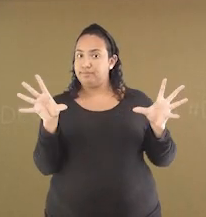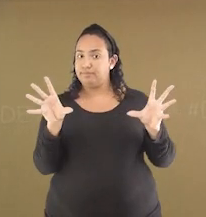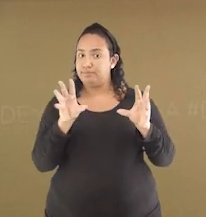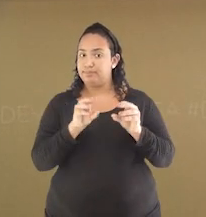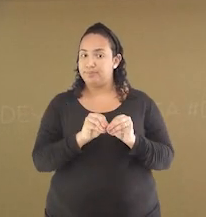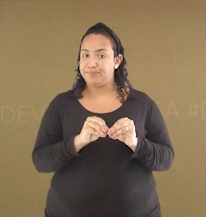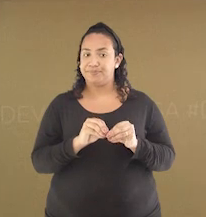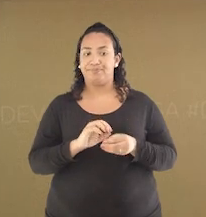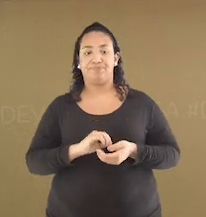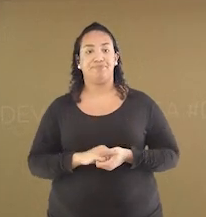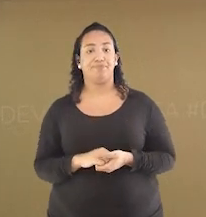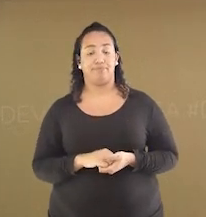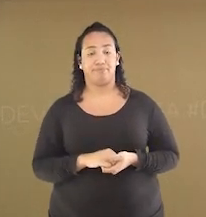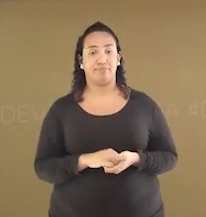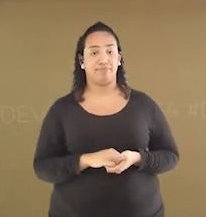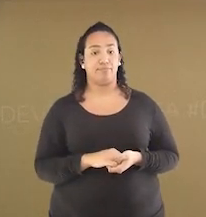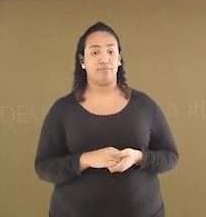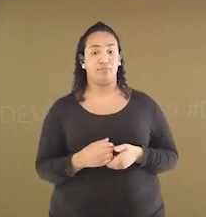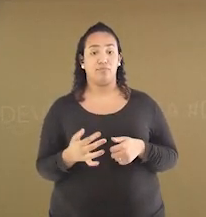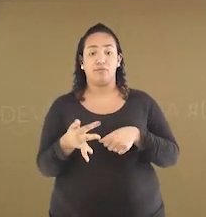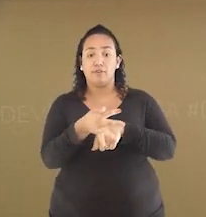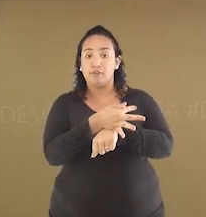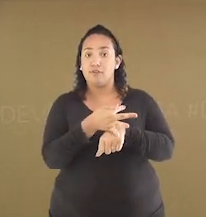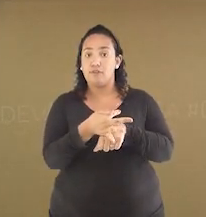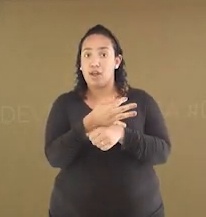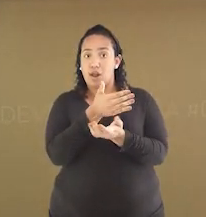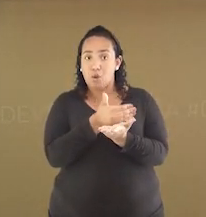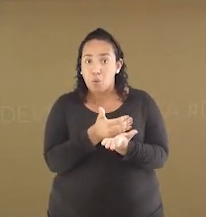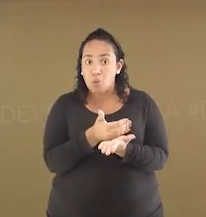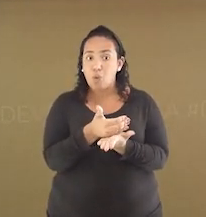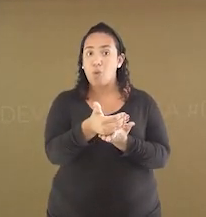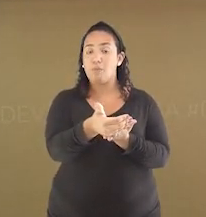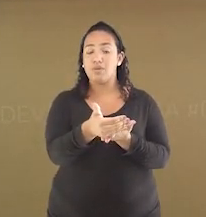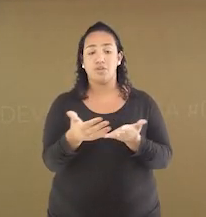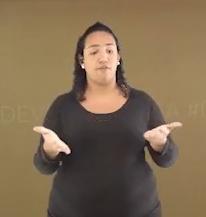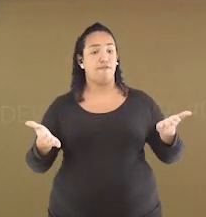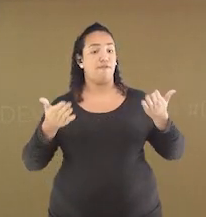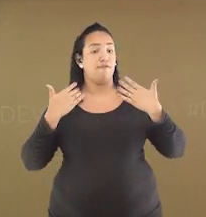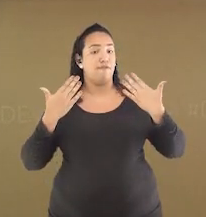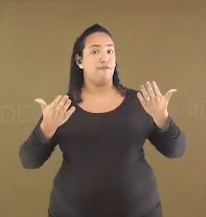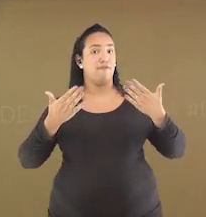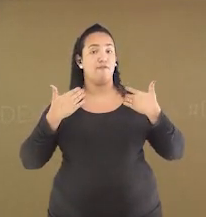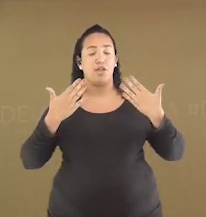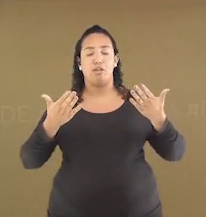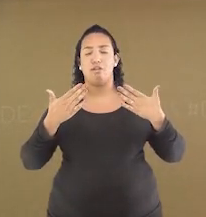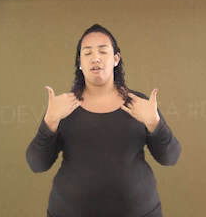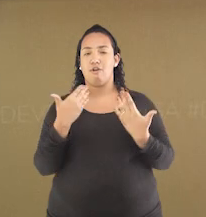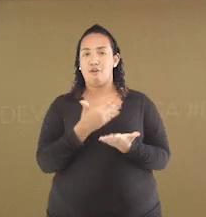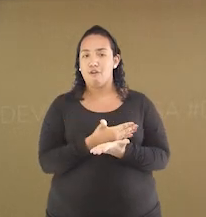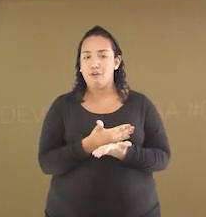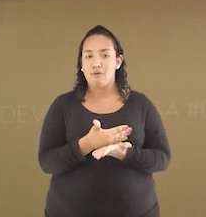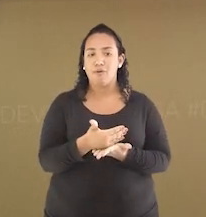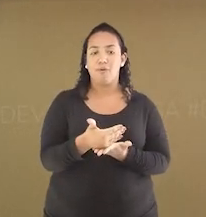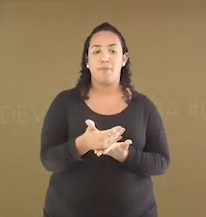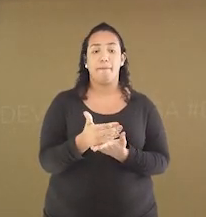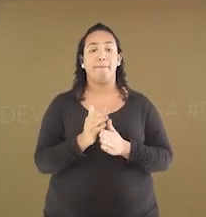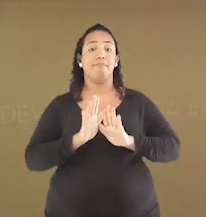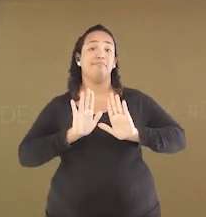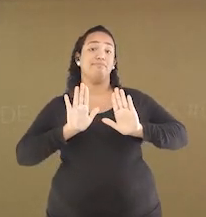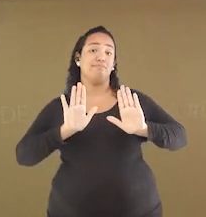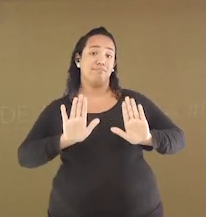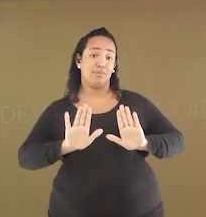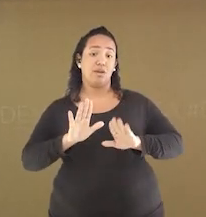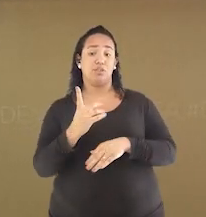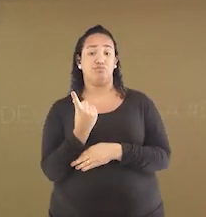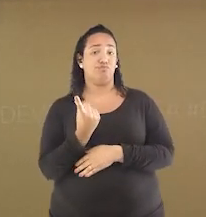resumo. As férias chegaram, o verão estava escaldante, mas por causa